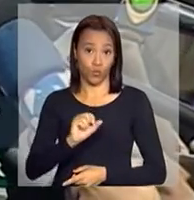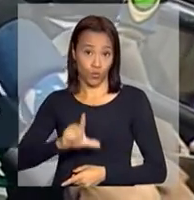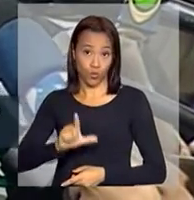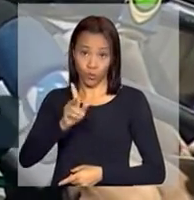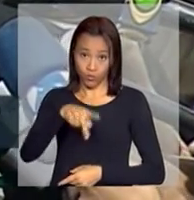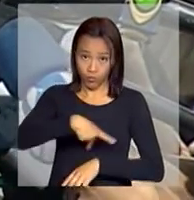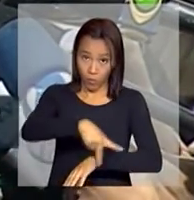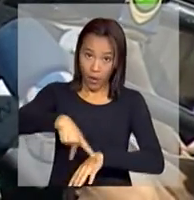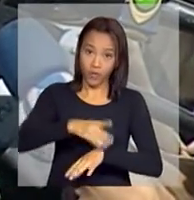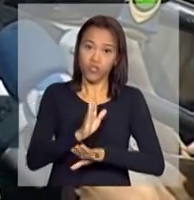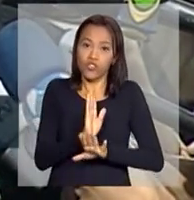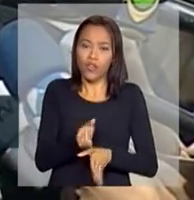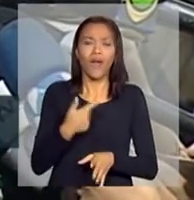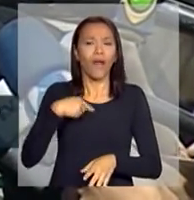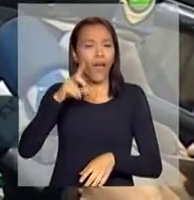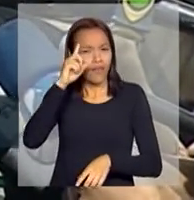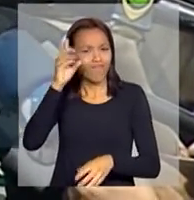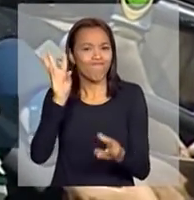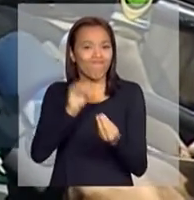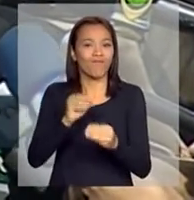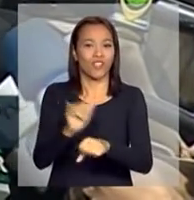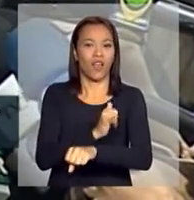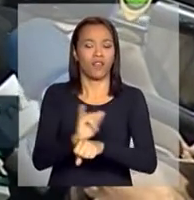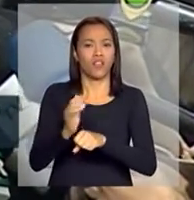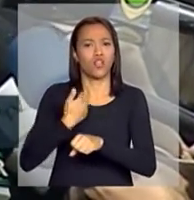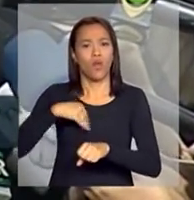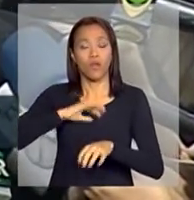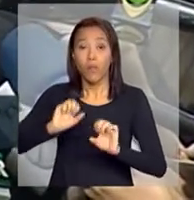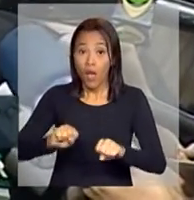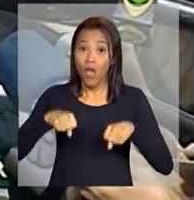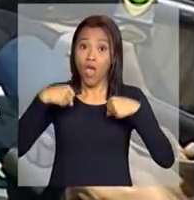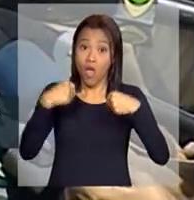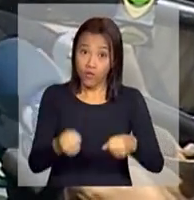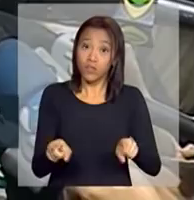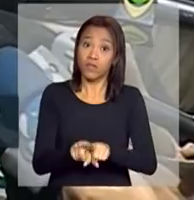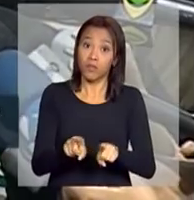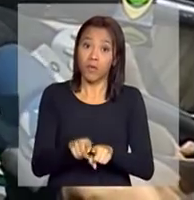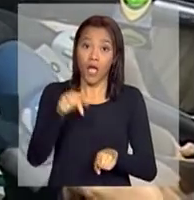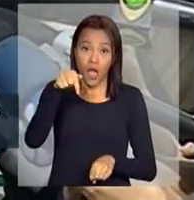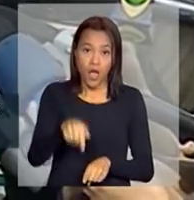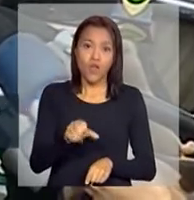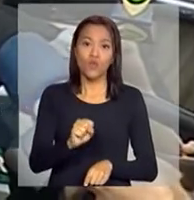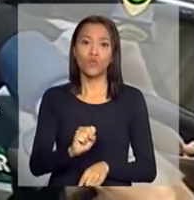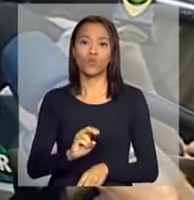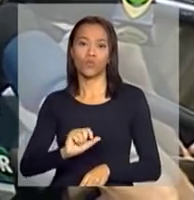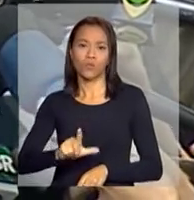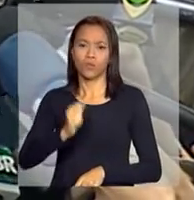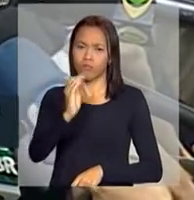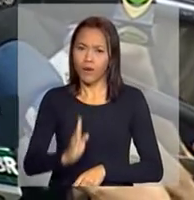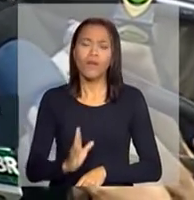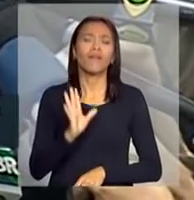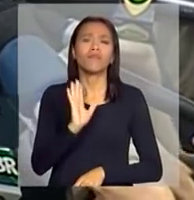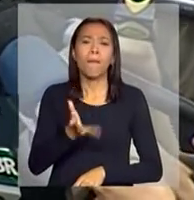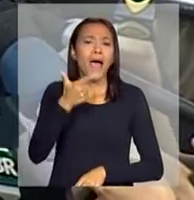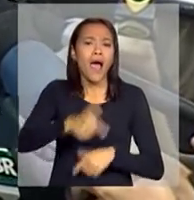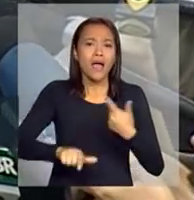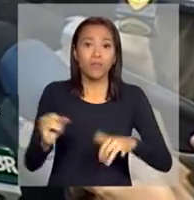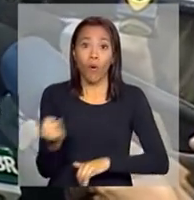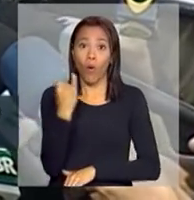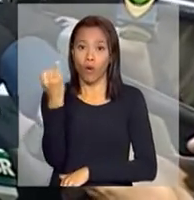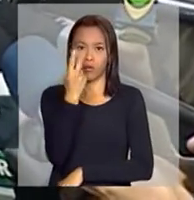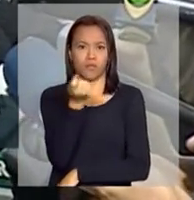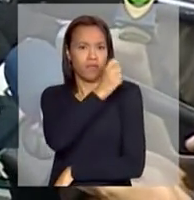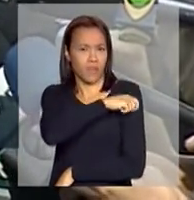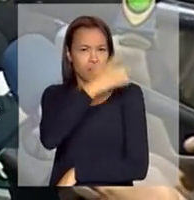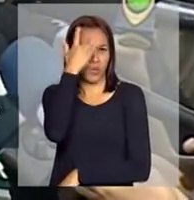já como parte dessa estratégia. Nós estamos reforçando no sul do país a importância de se vacinar as pessoas